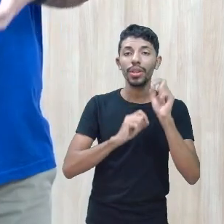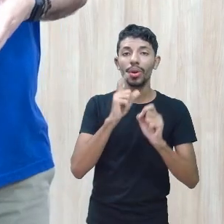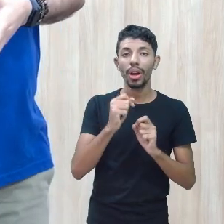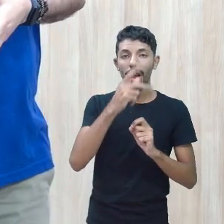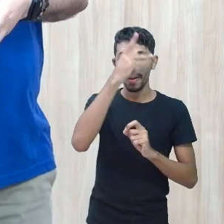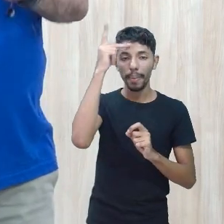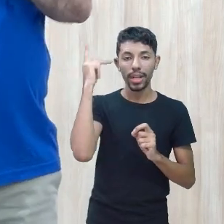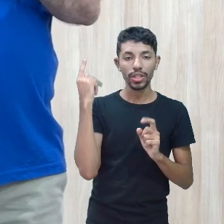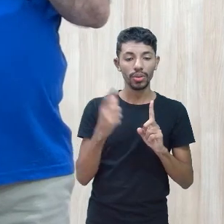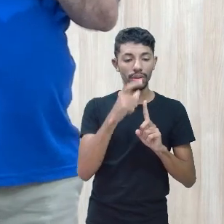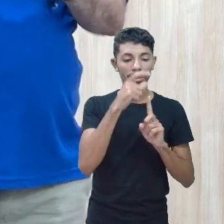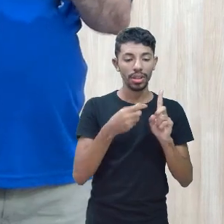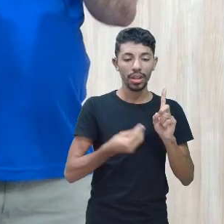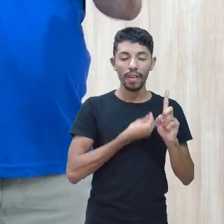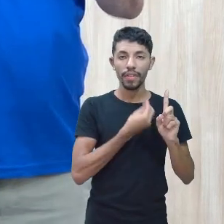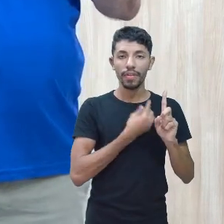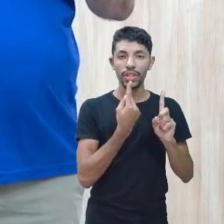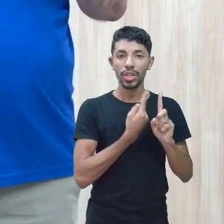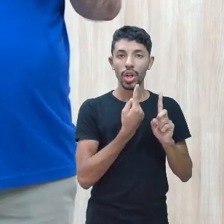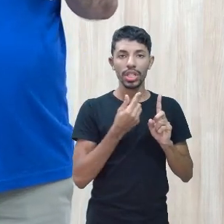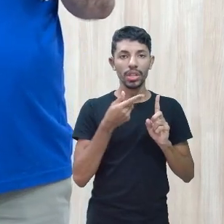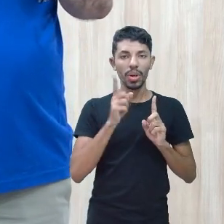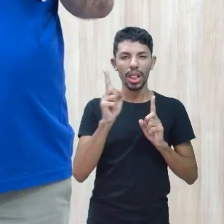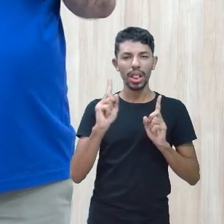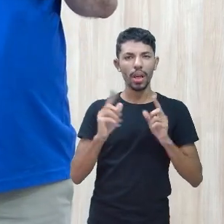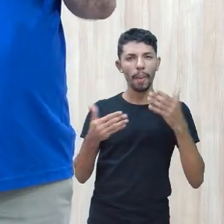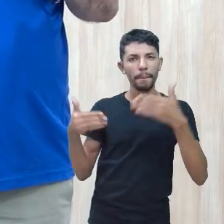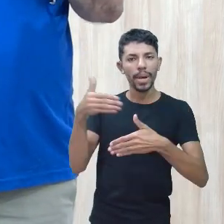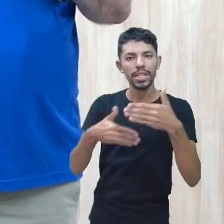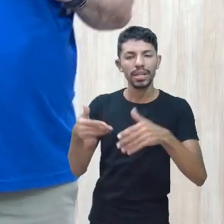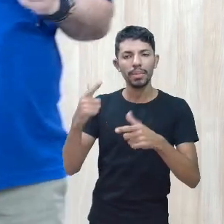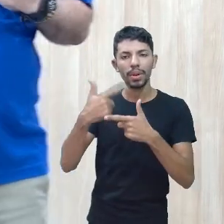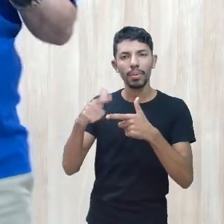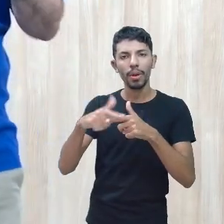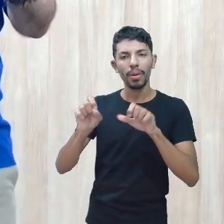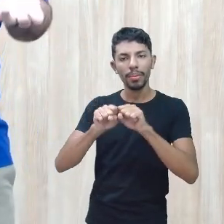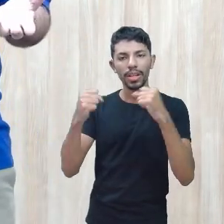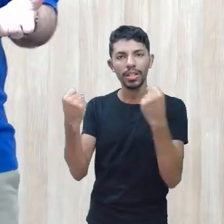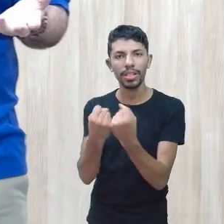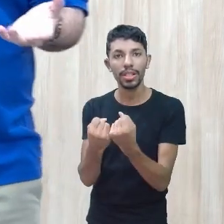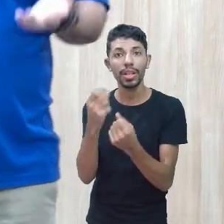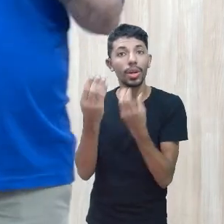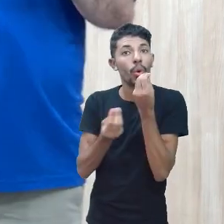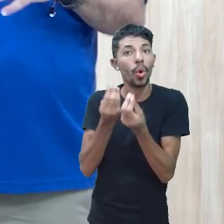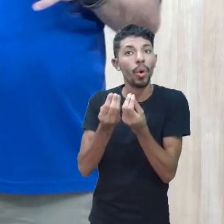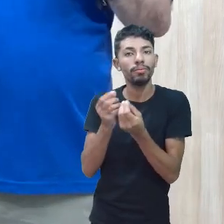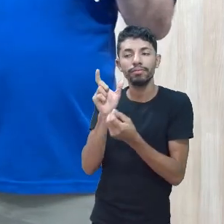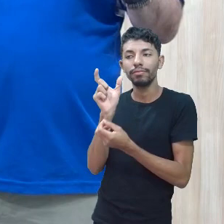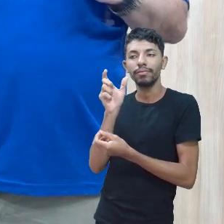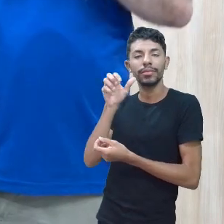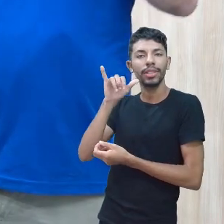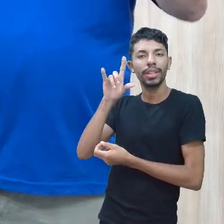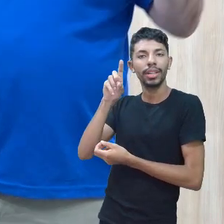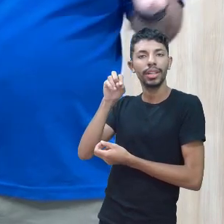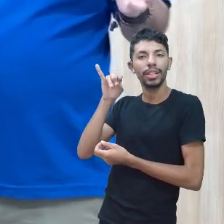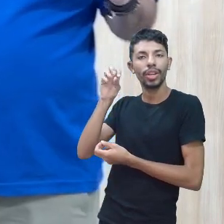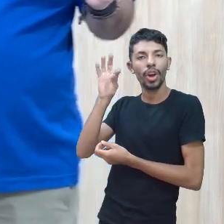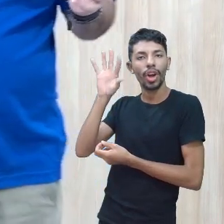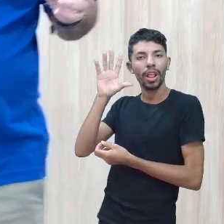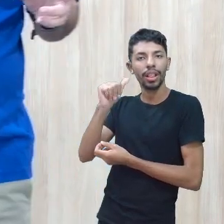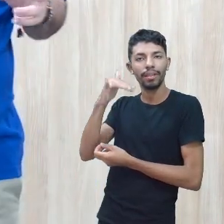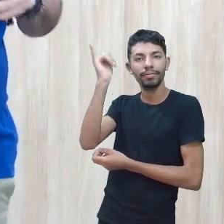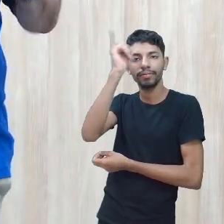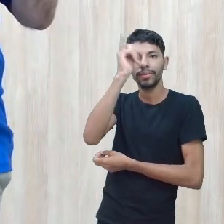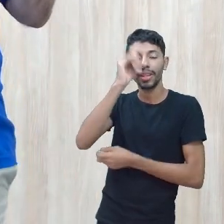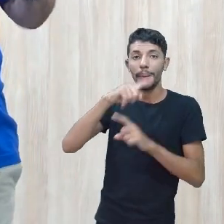si mesmo e que não participa dos problemas da sociedade como idiota. Só que hoje idiota tem uma outra